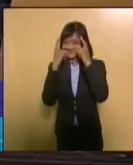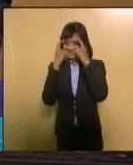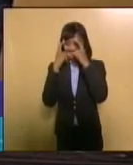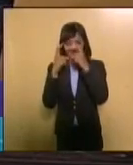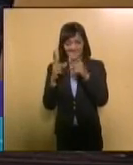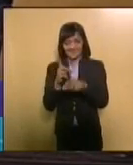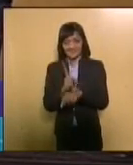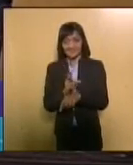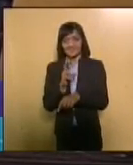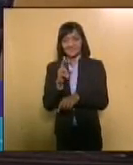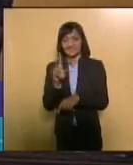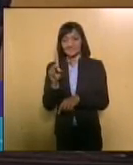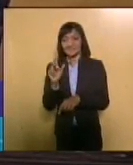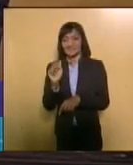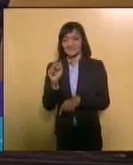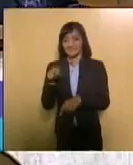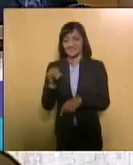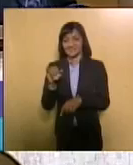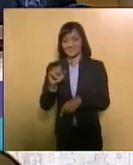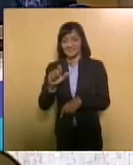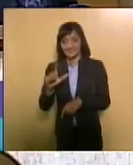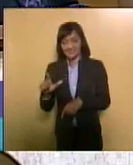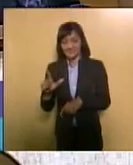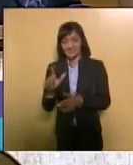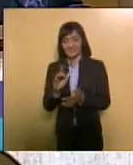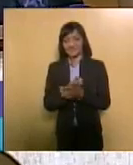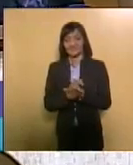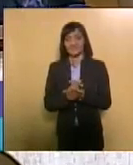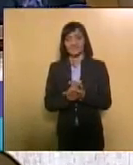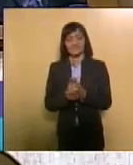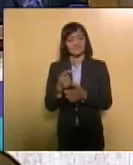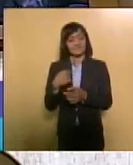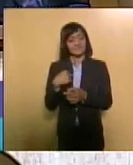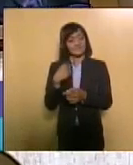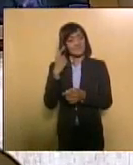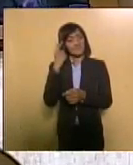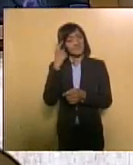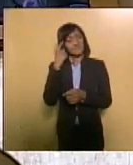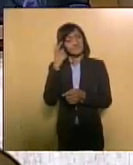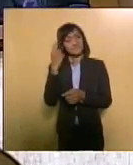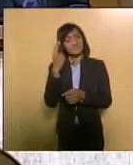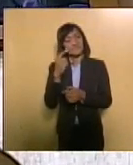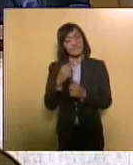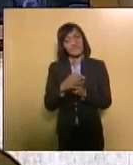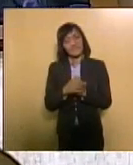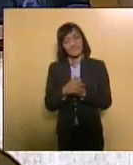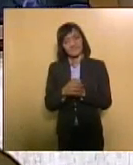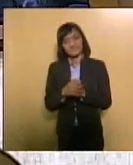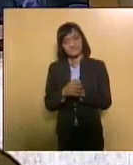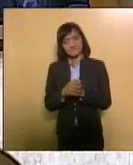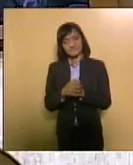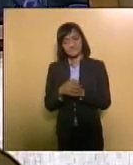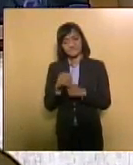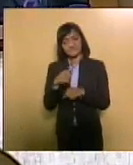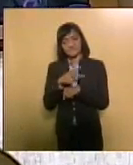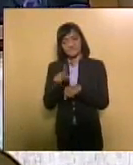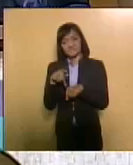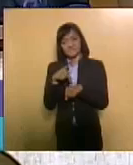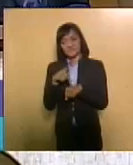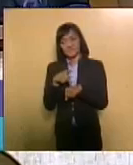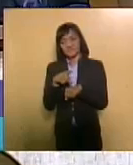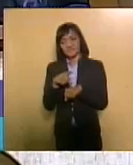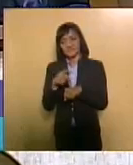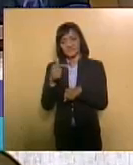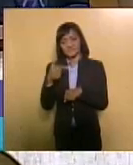Daniel D Sam e eu fico me imaginando o país com